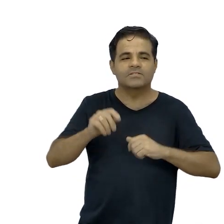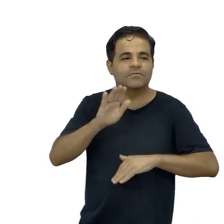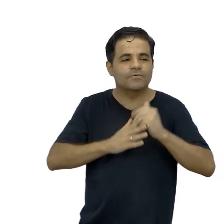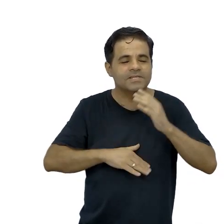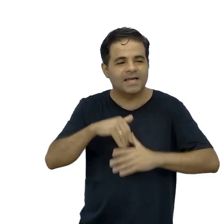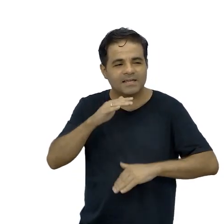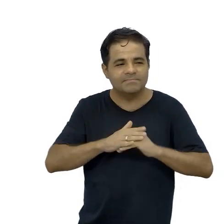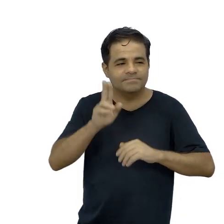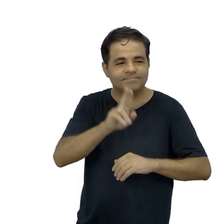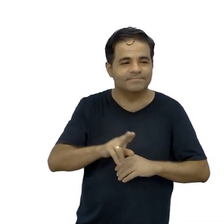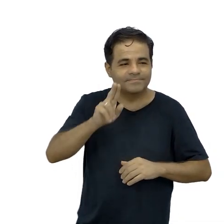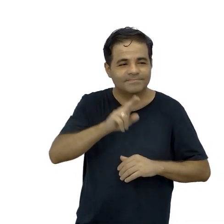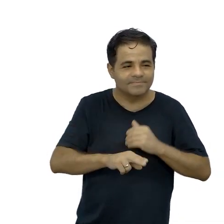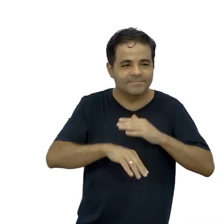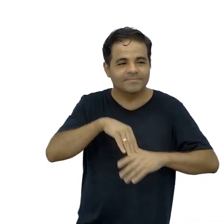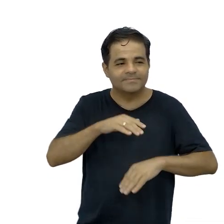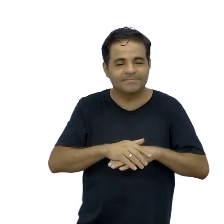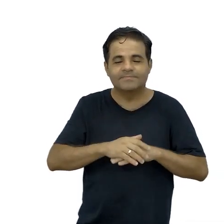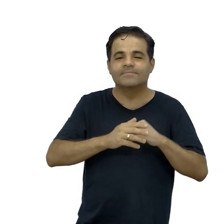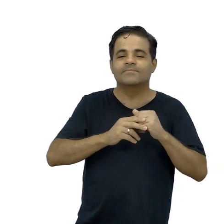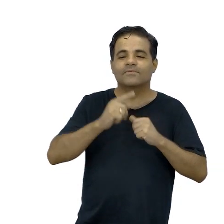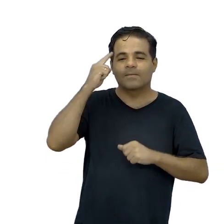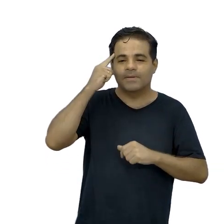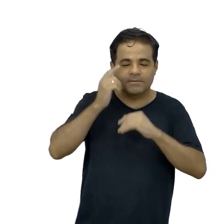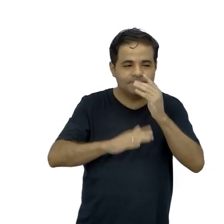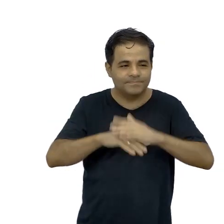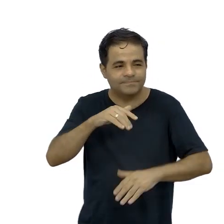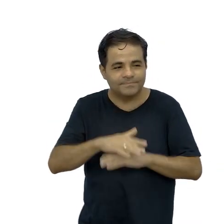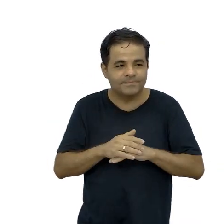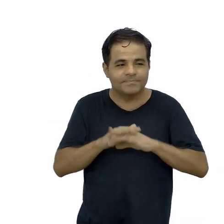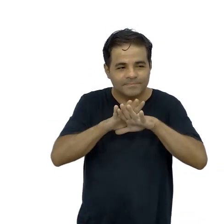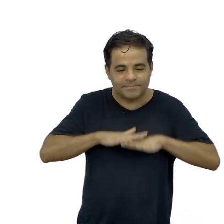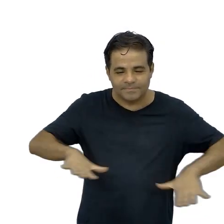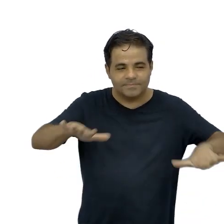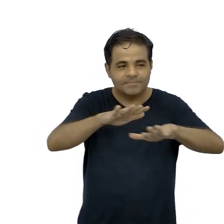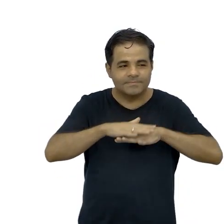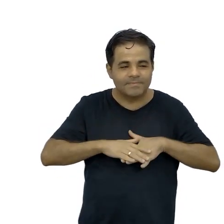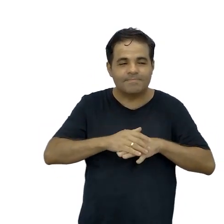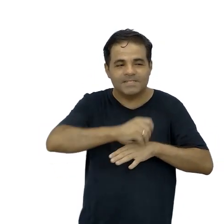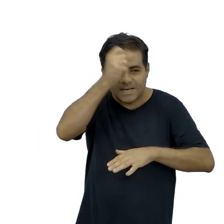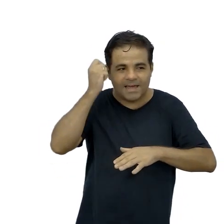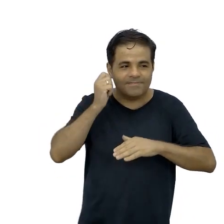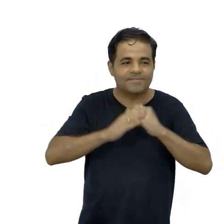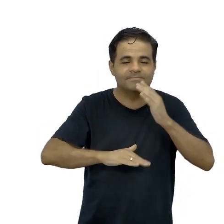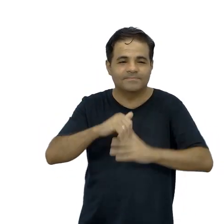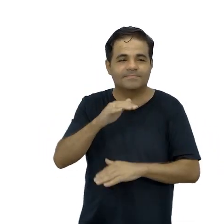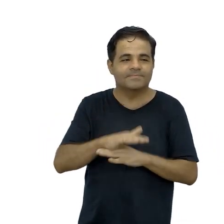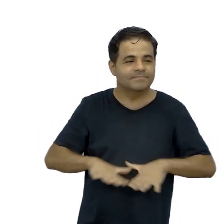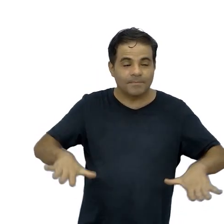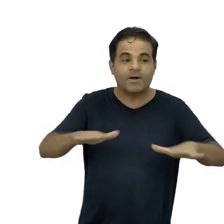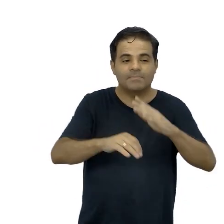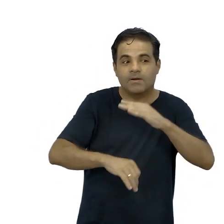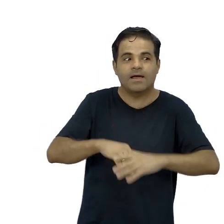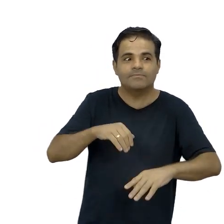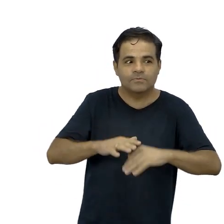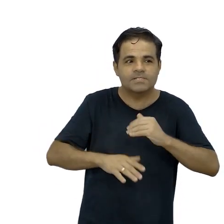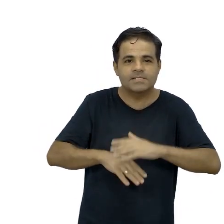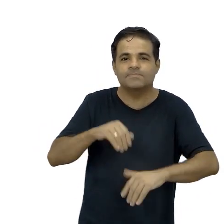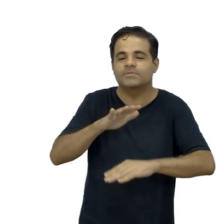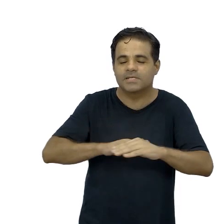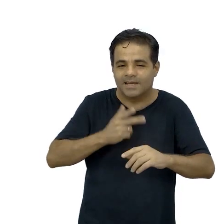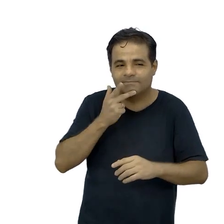avançar em seu percurso educacional. A matriz orienta a produção do material didático, de recuperação